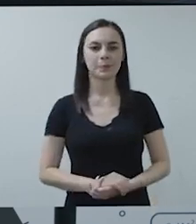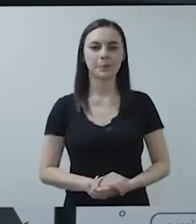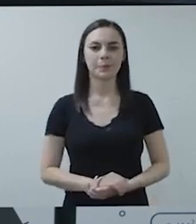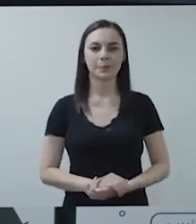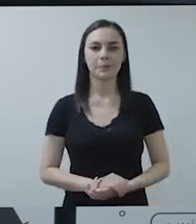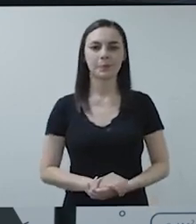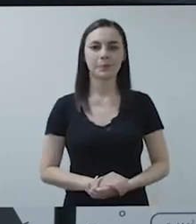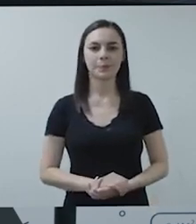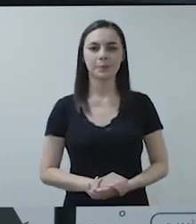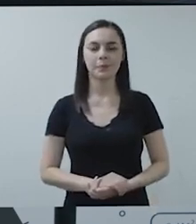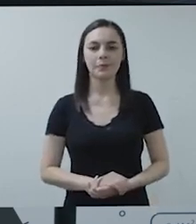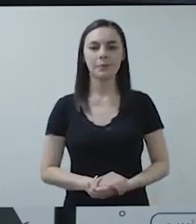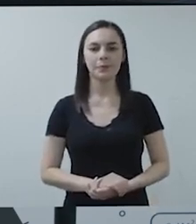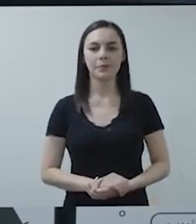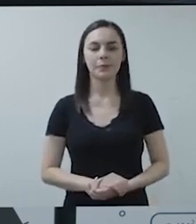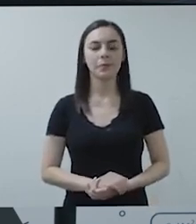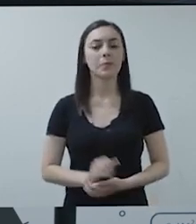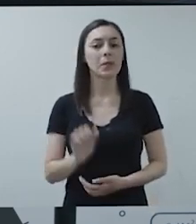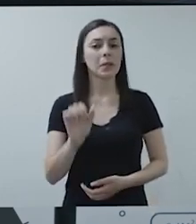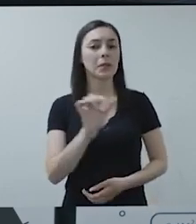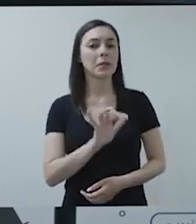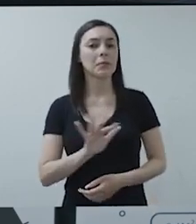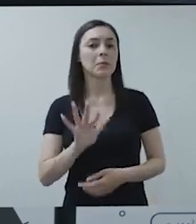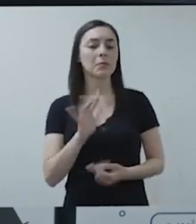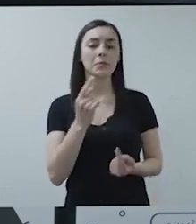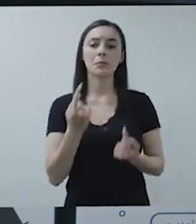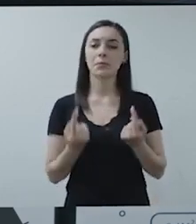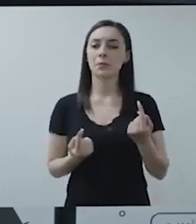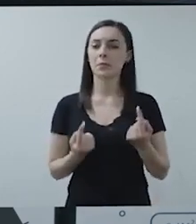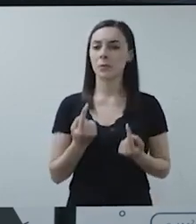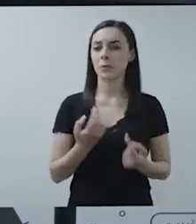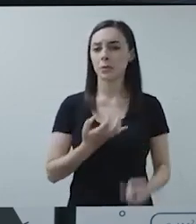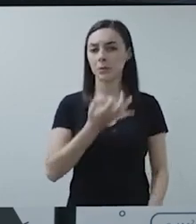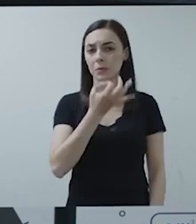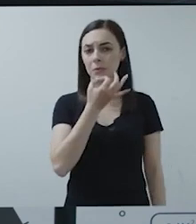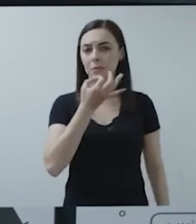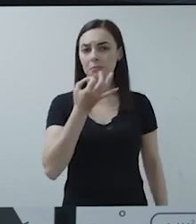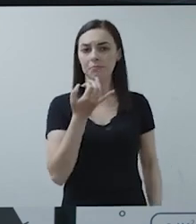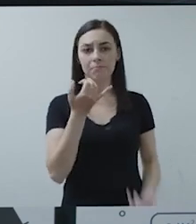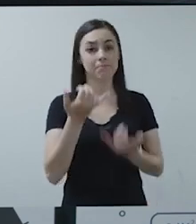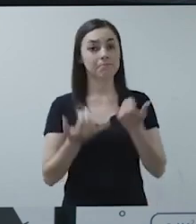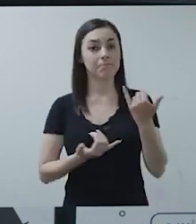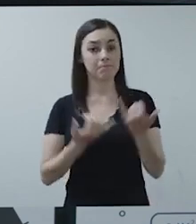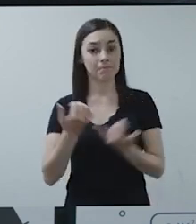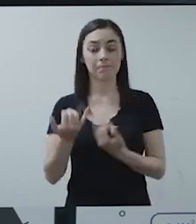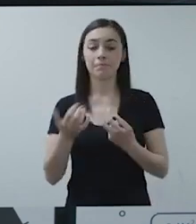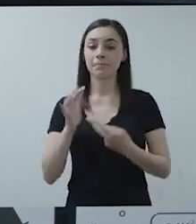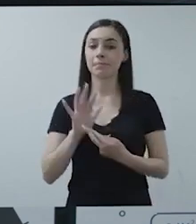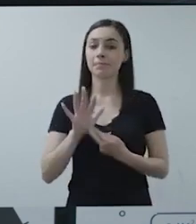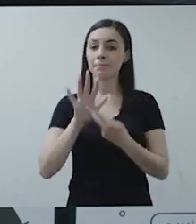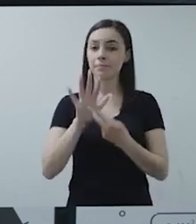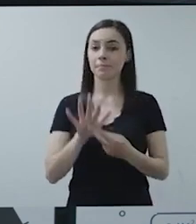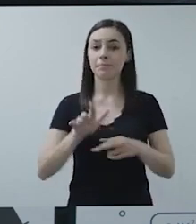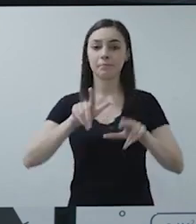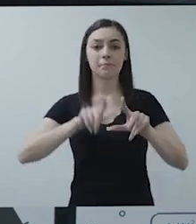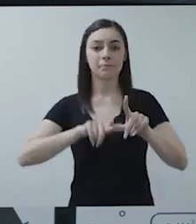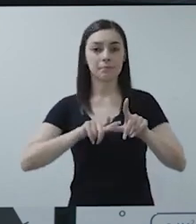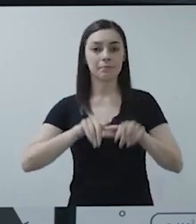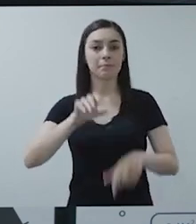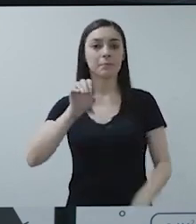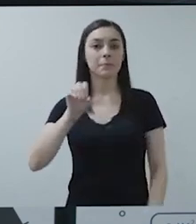O. Qual dessas imagens vocês acham? Qual dessas brincadeiras que representa então a letra